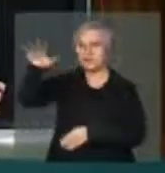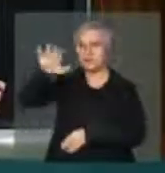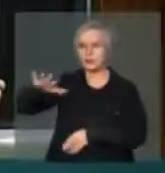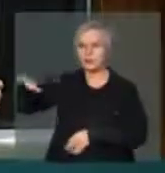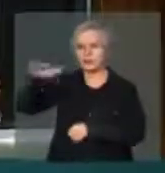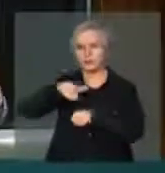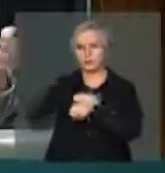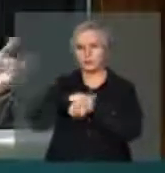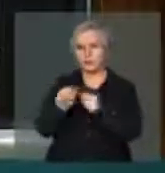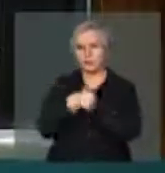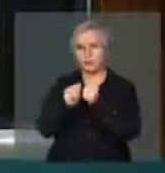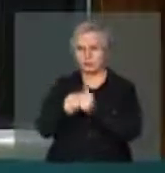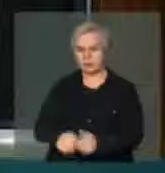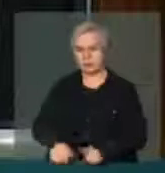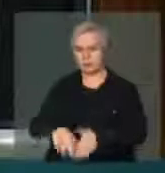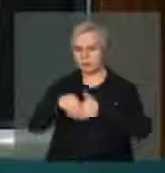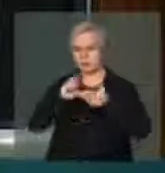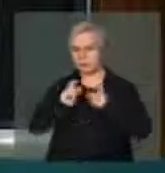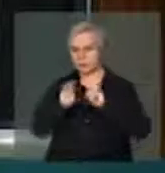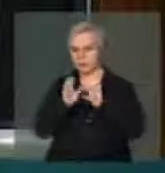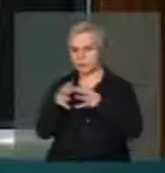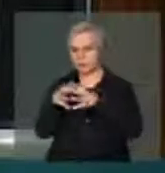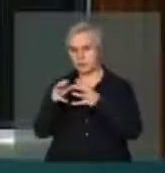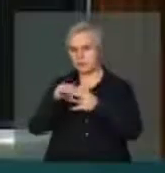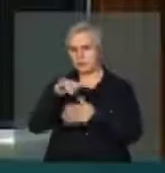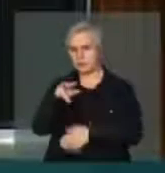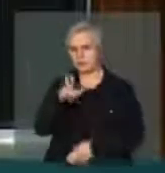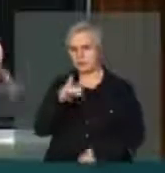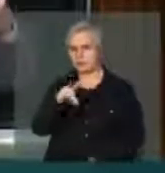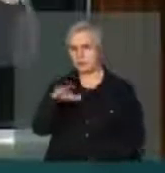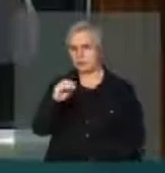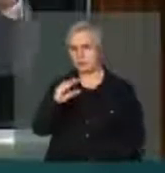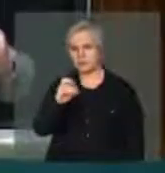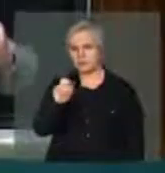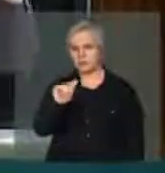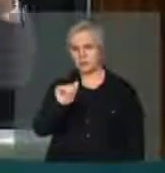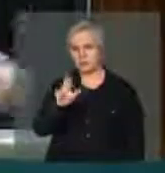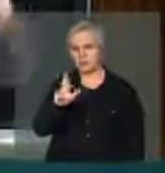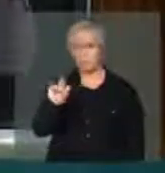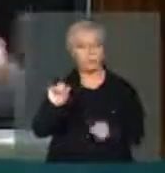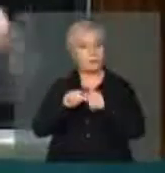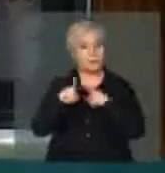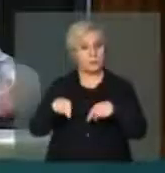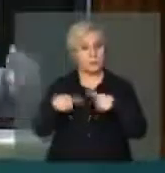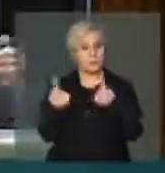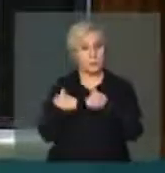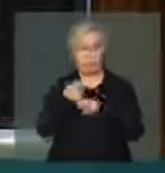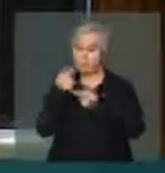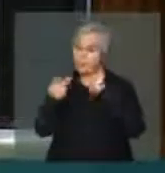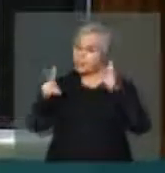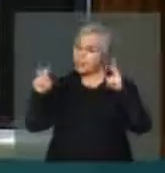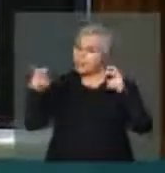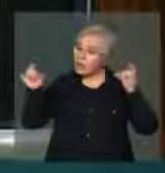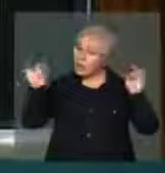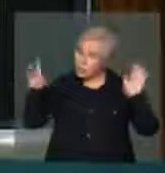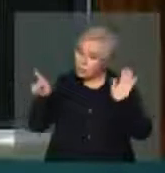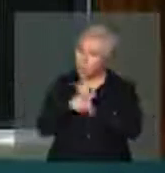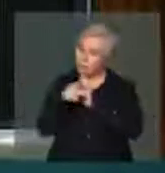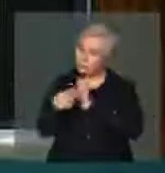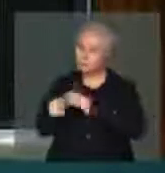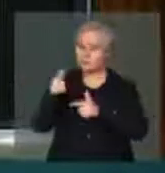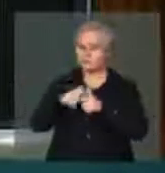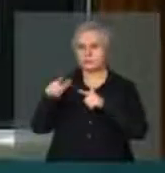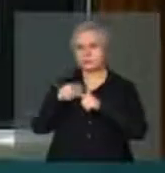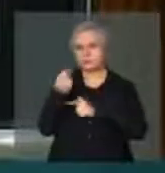querido líder, o coordenador da bancada, o Júlio César, e fazer uma reunião para tratar somente desse problema.